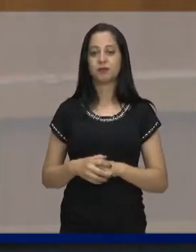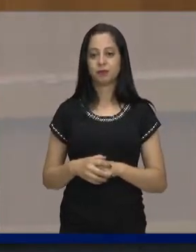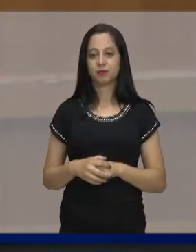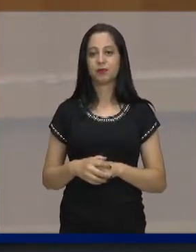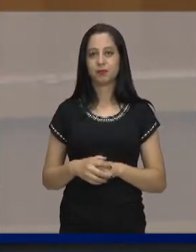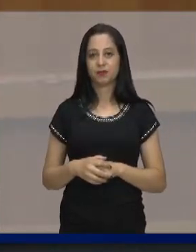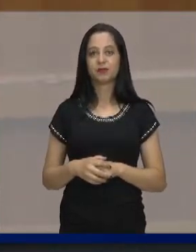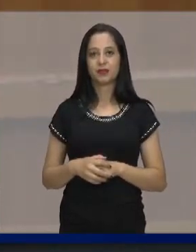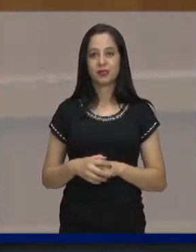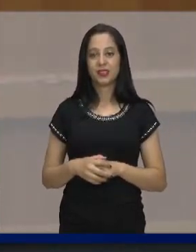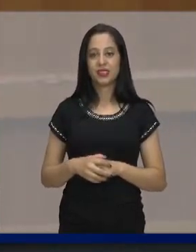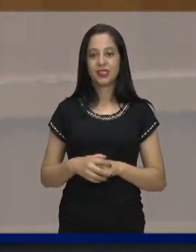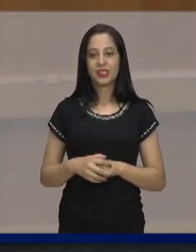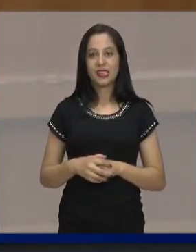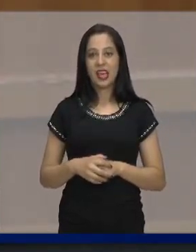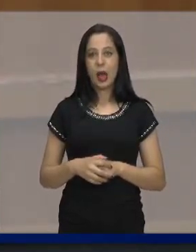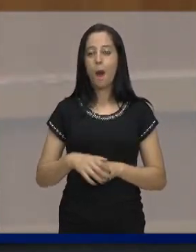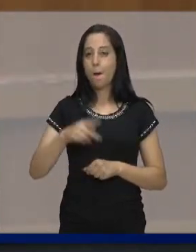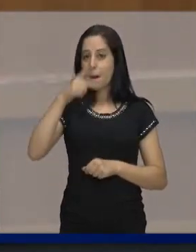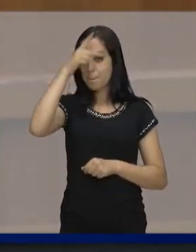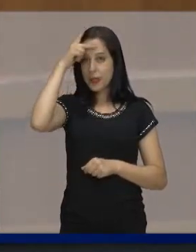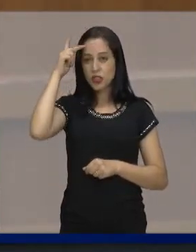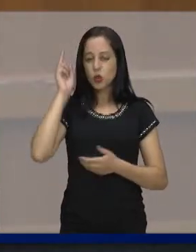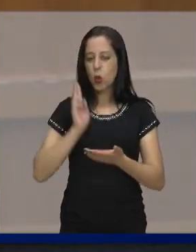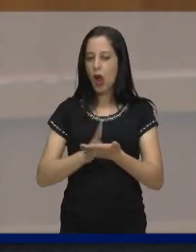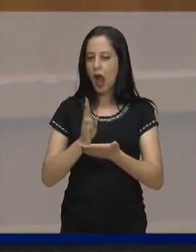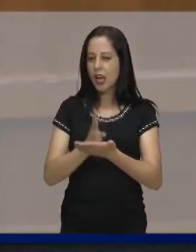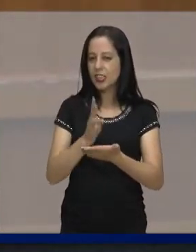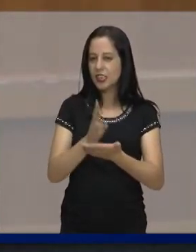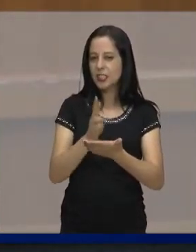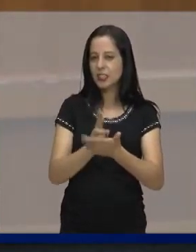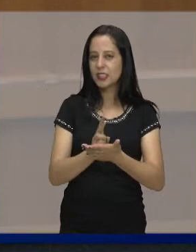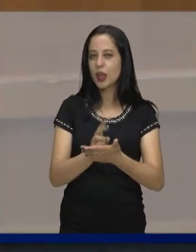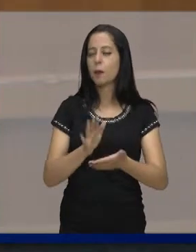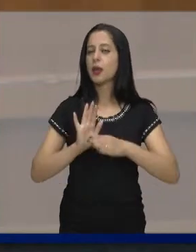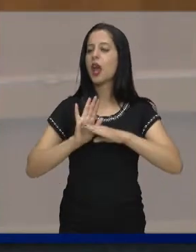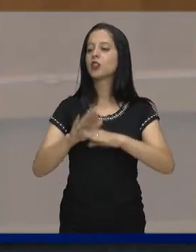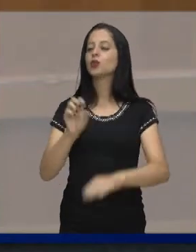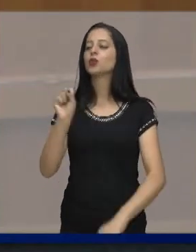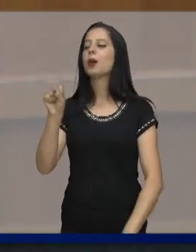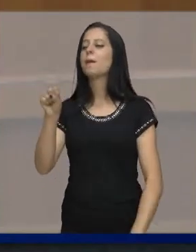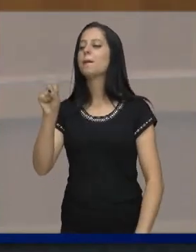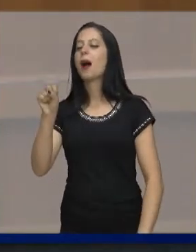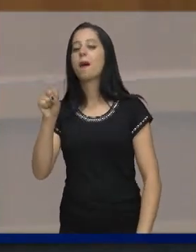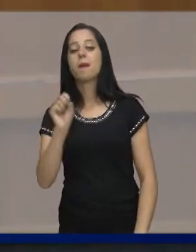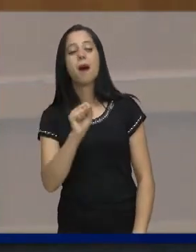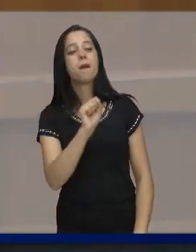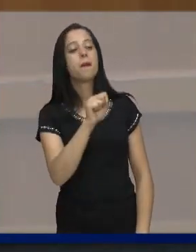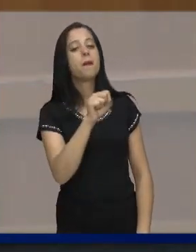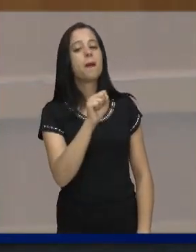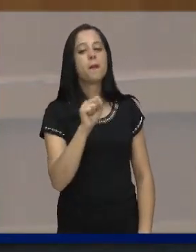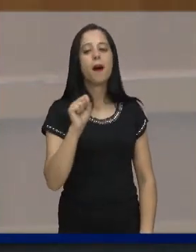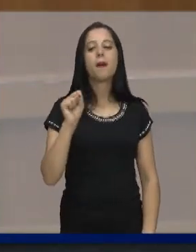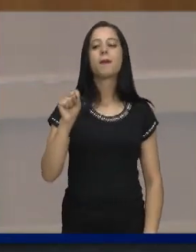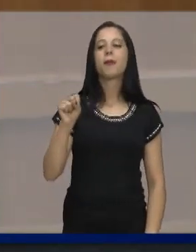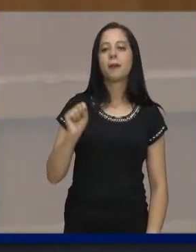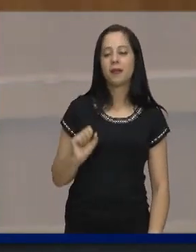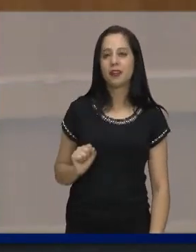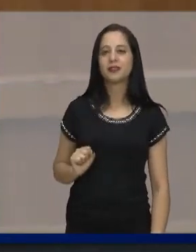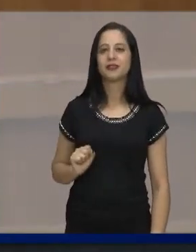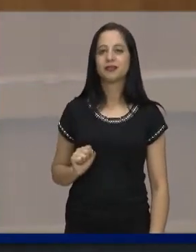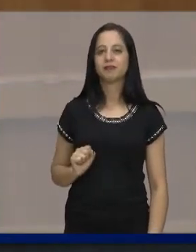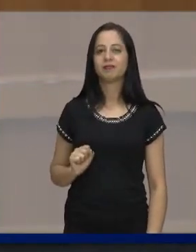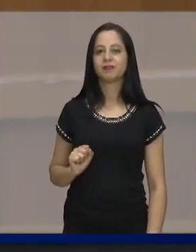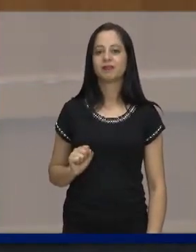coloca o processo debaixo do braço e sai batendo as portas, as coisas não andam, vereador.